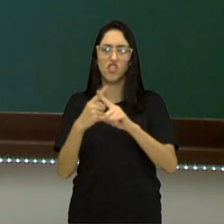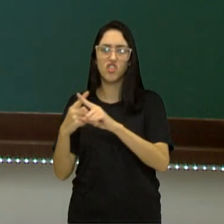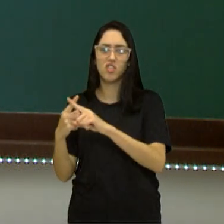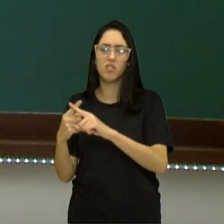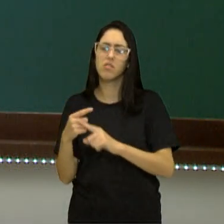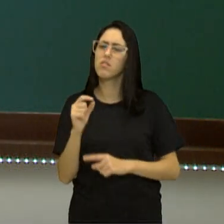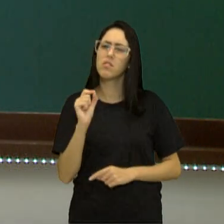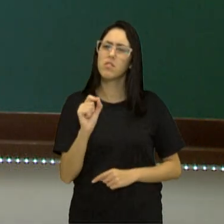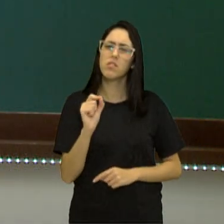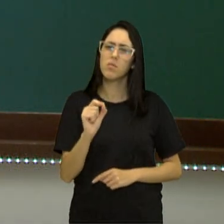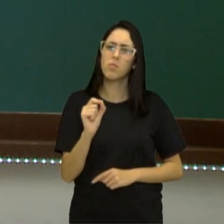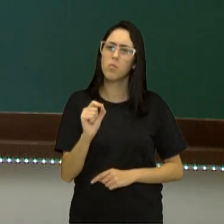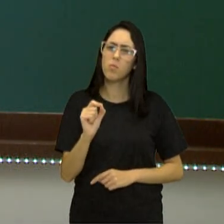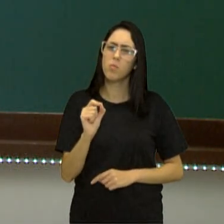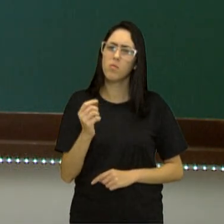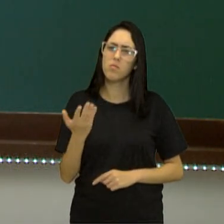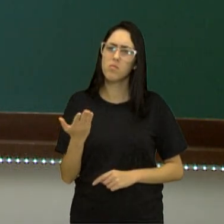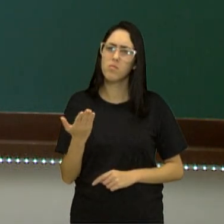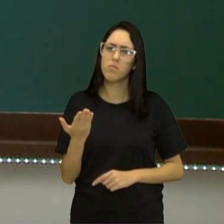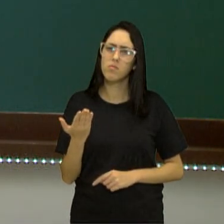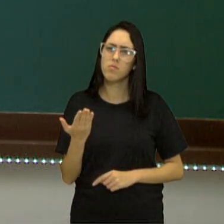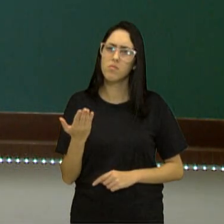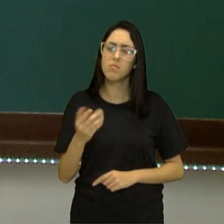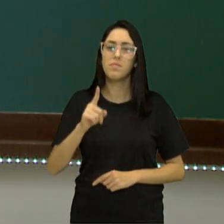classificação? A